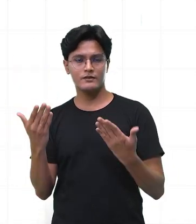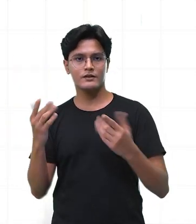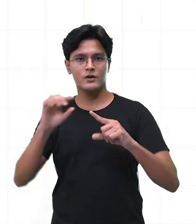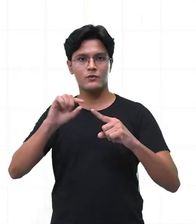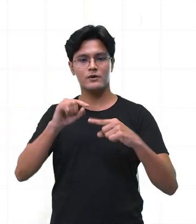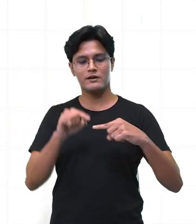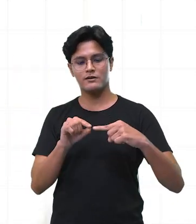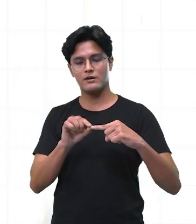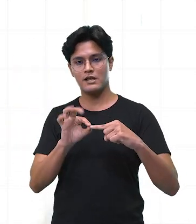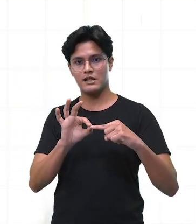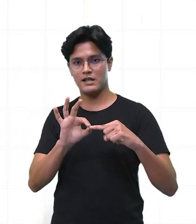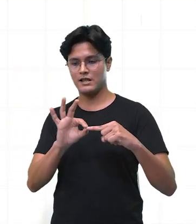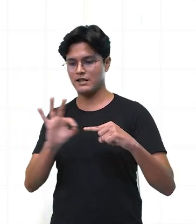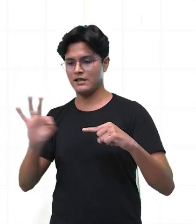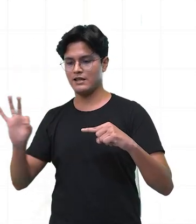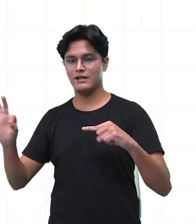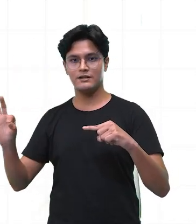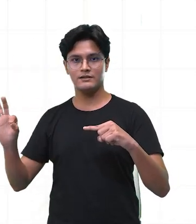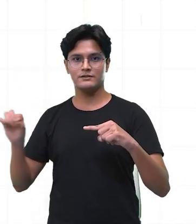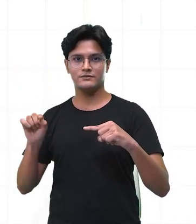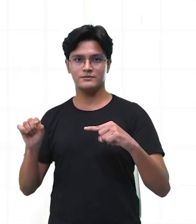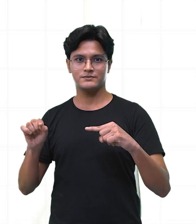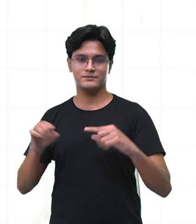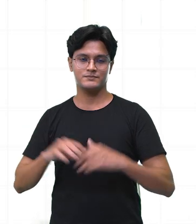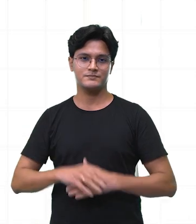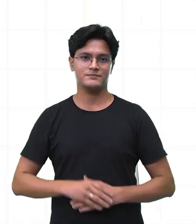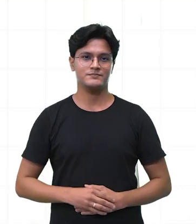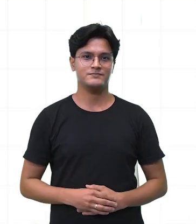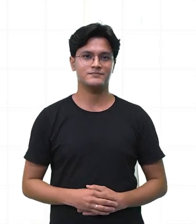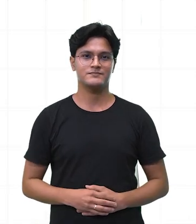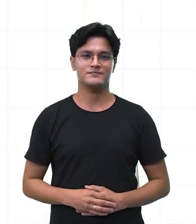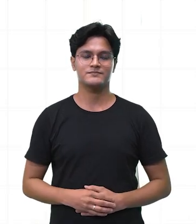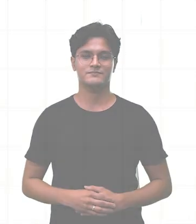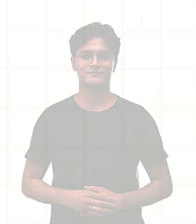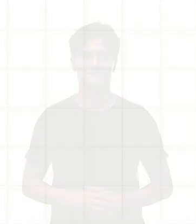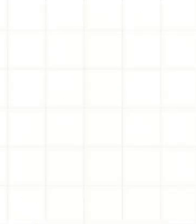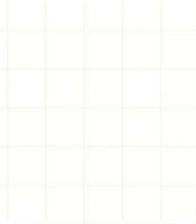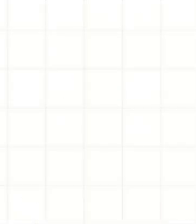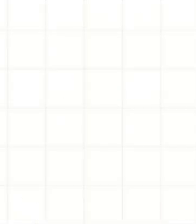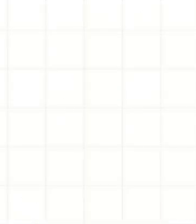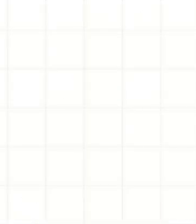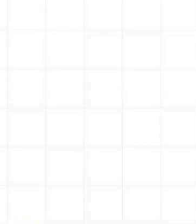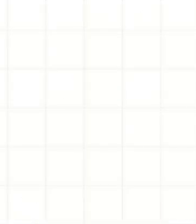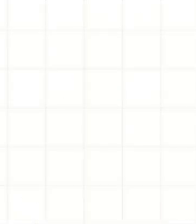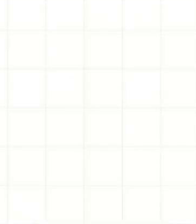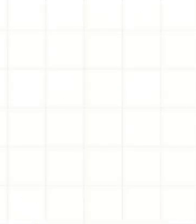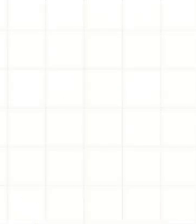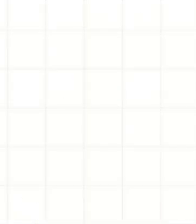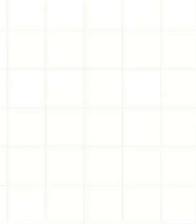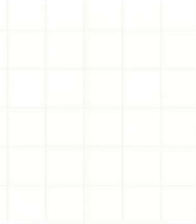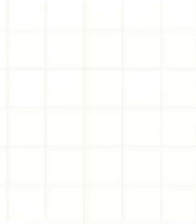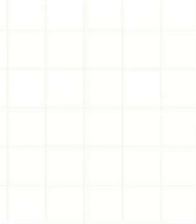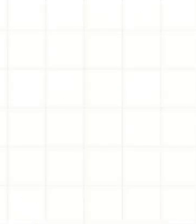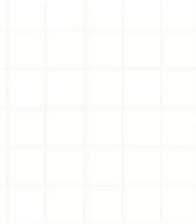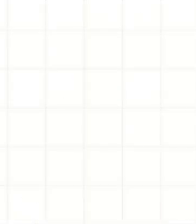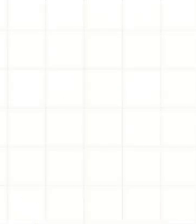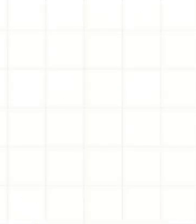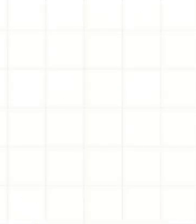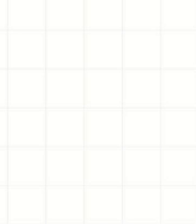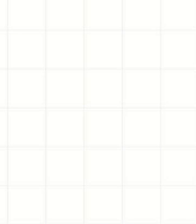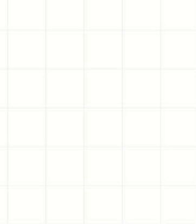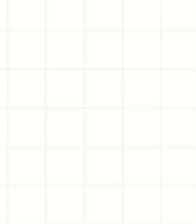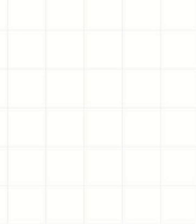esse lado aqui de baixo. Vou prolongar até aqui. ok? Para quê? Para